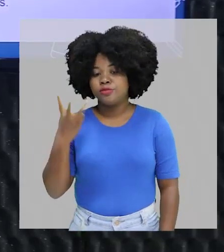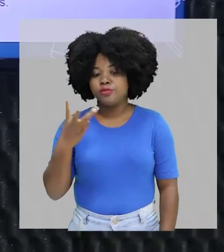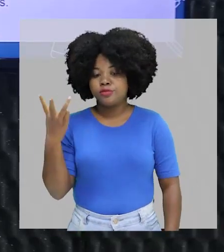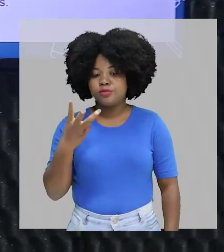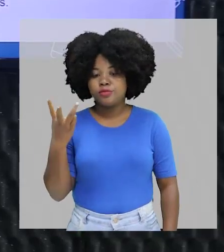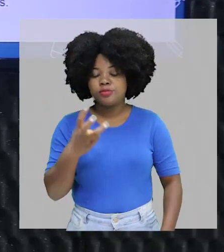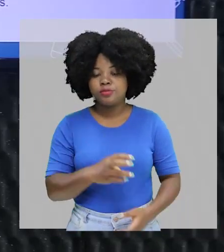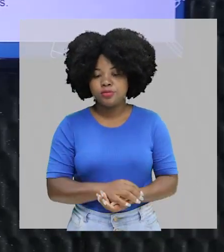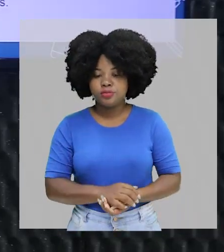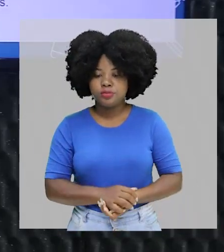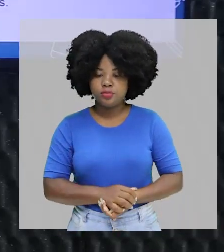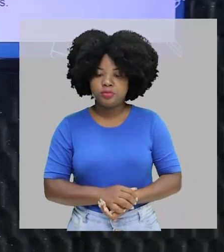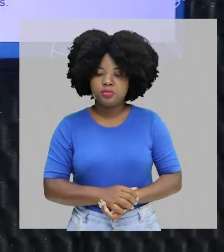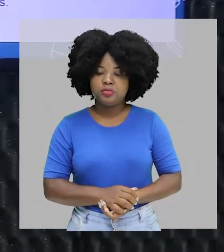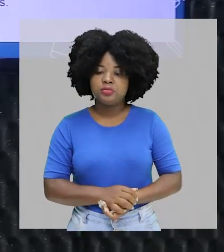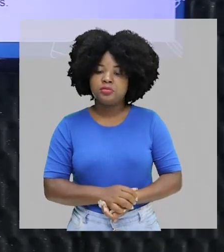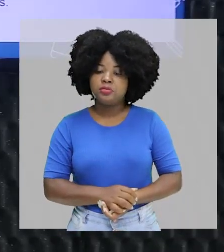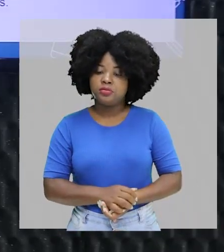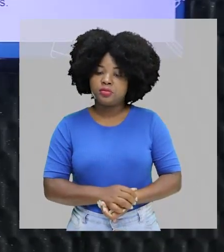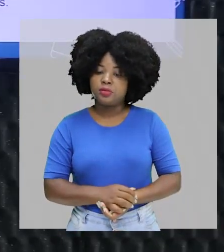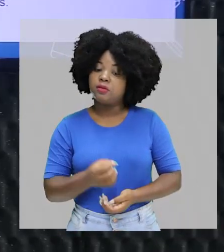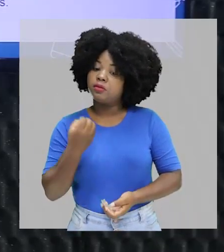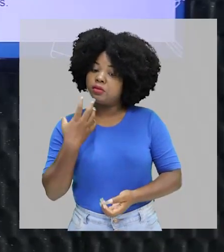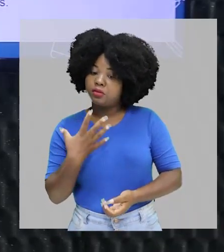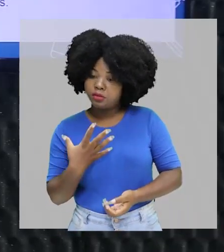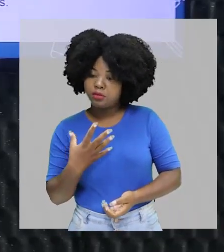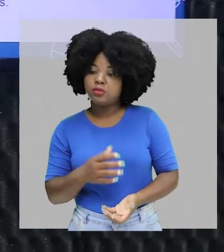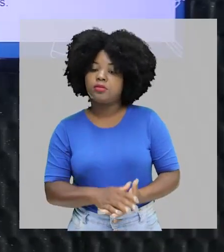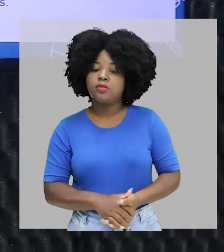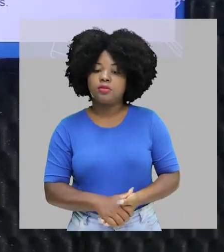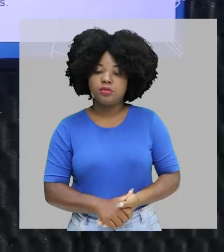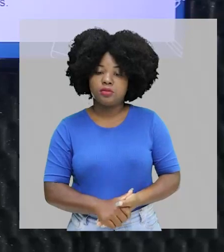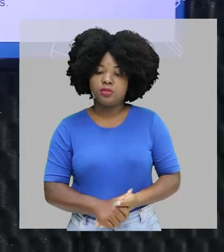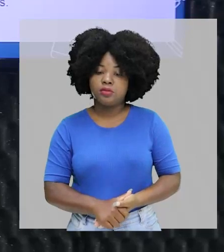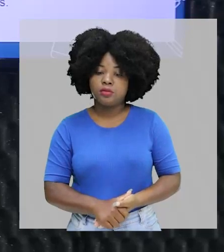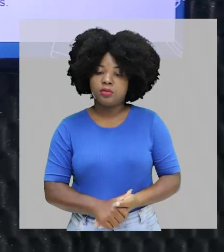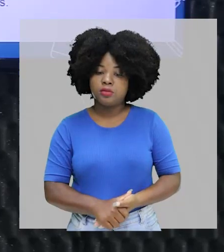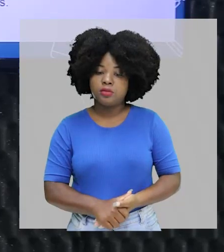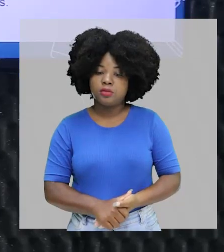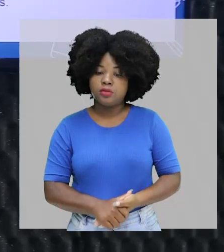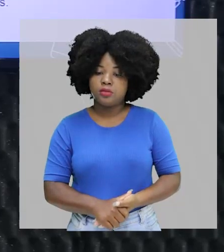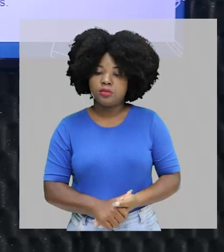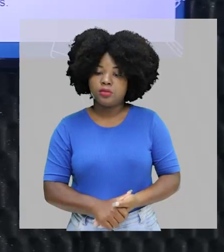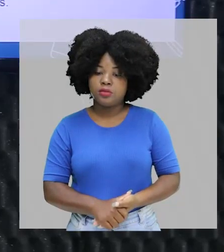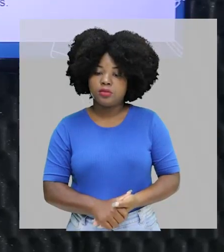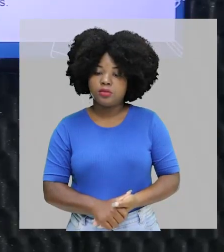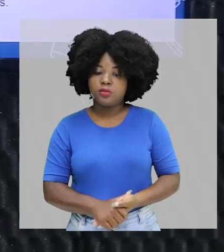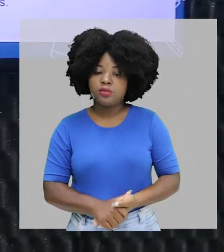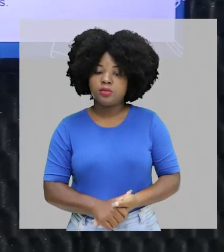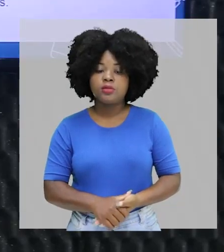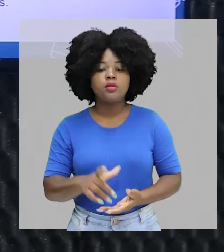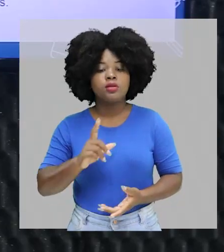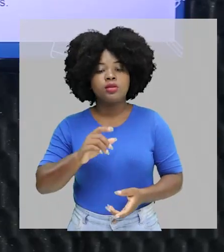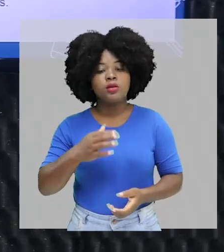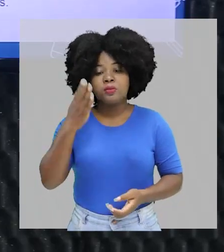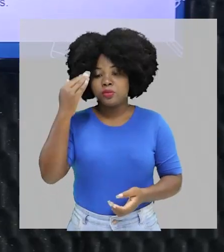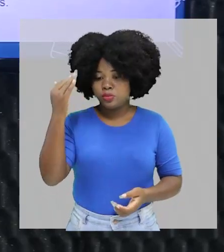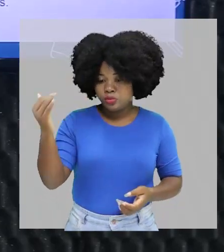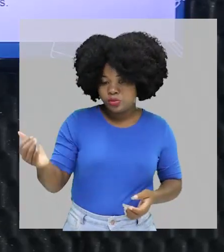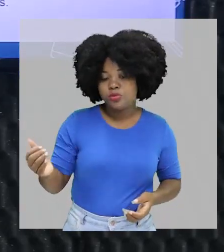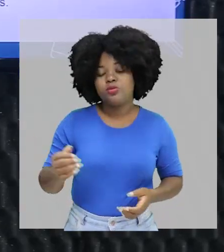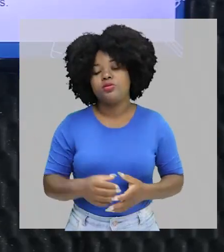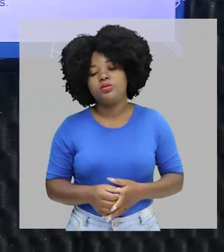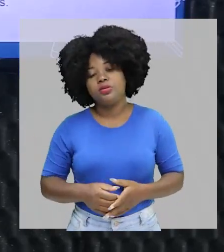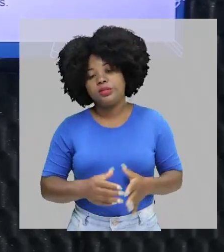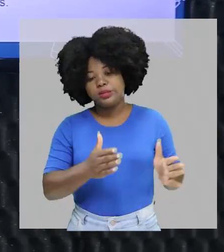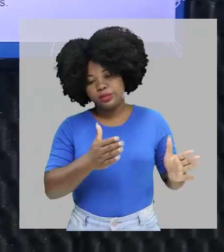Costuma apresentar muitos resultados positivos, ok? Então, o sucesso desse